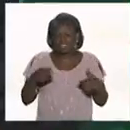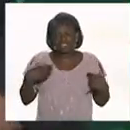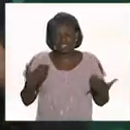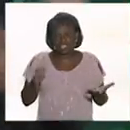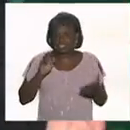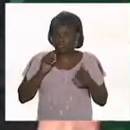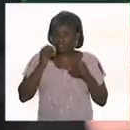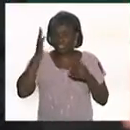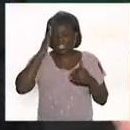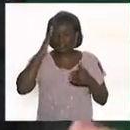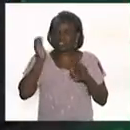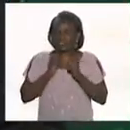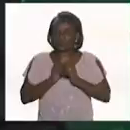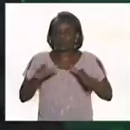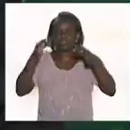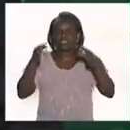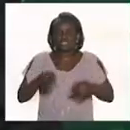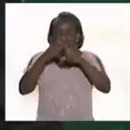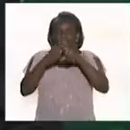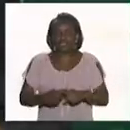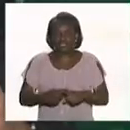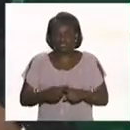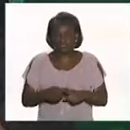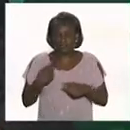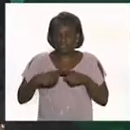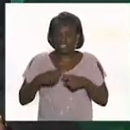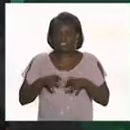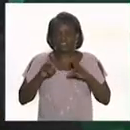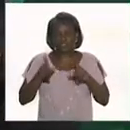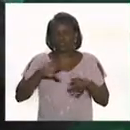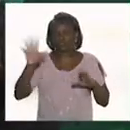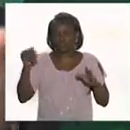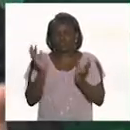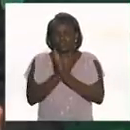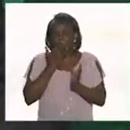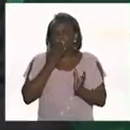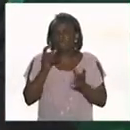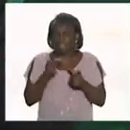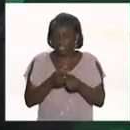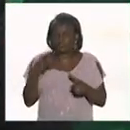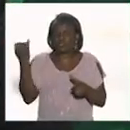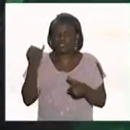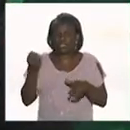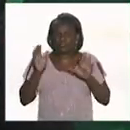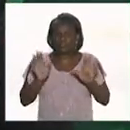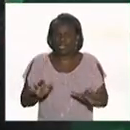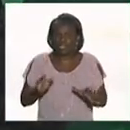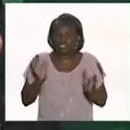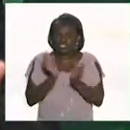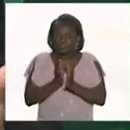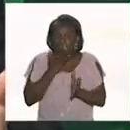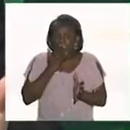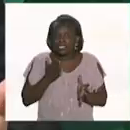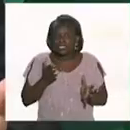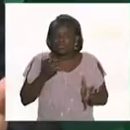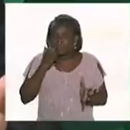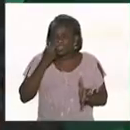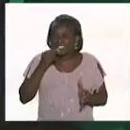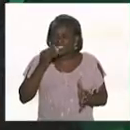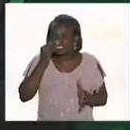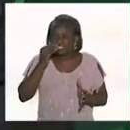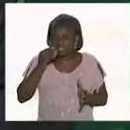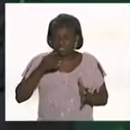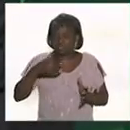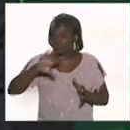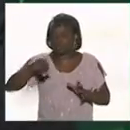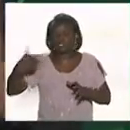que demonstra. Começou o campeonato, né? Porque é diferente. Claro que todos os clubes pequenos são importantes, mas os clubes pequenos acabam sendo o